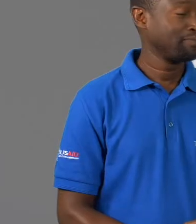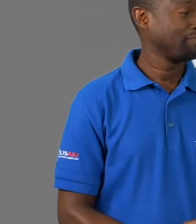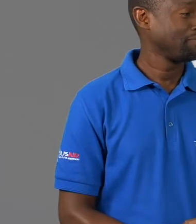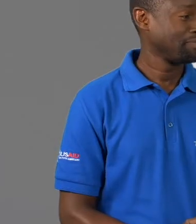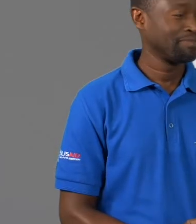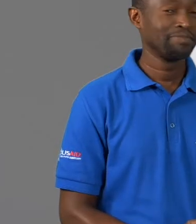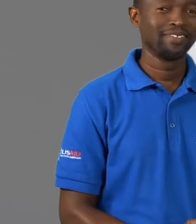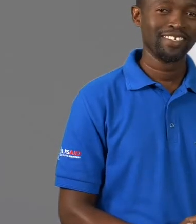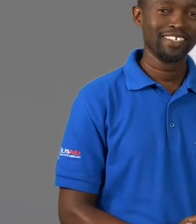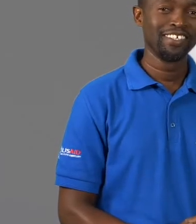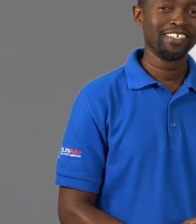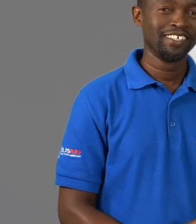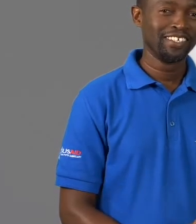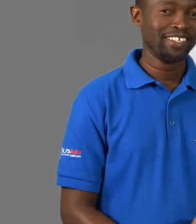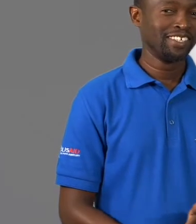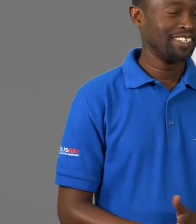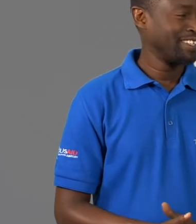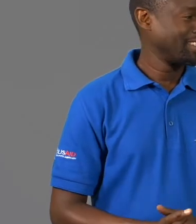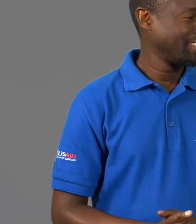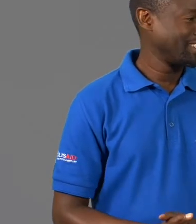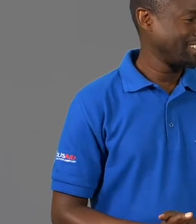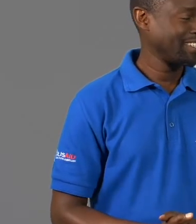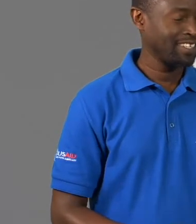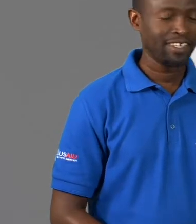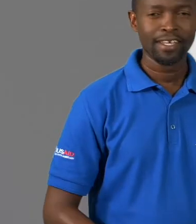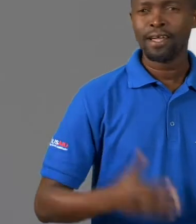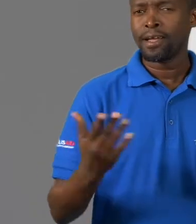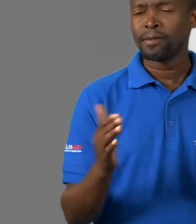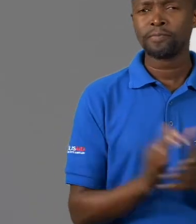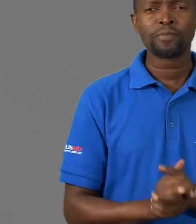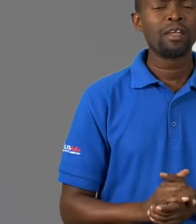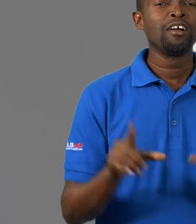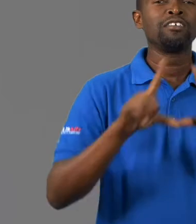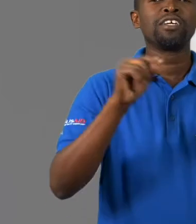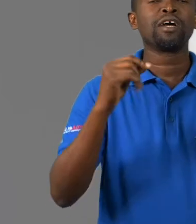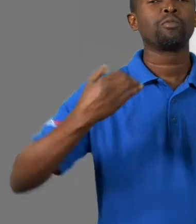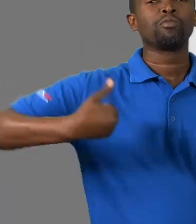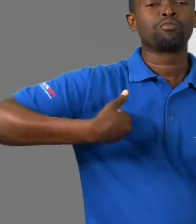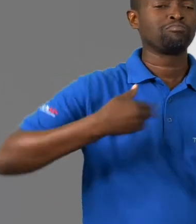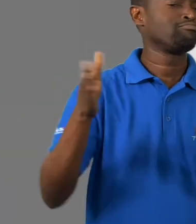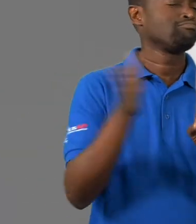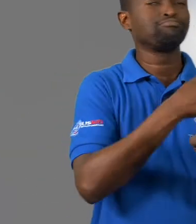Olá, estamos no segundo bloco do programa da TV Surdo.